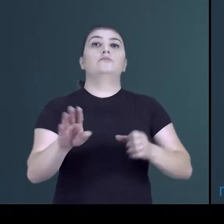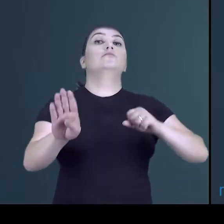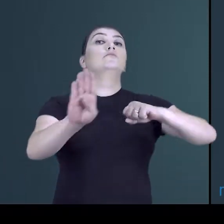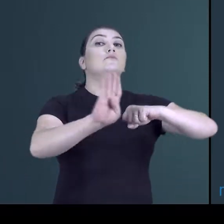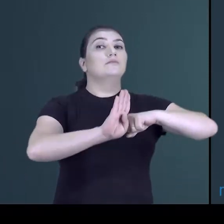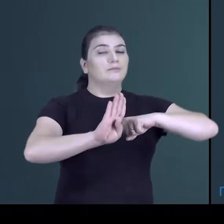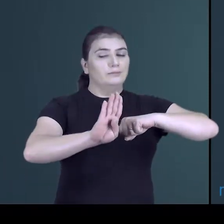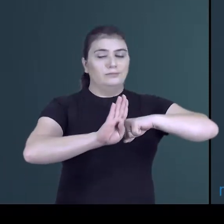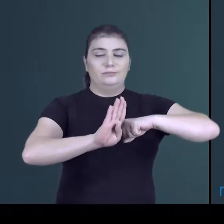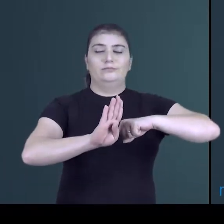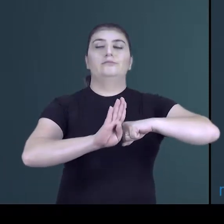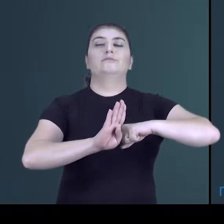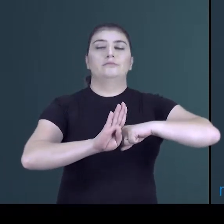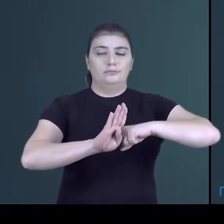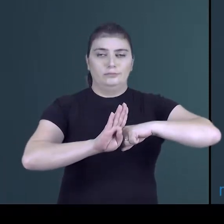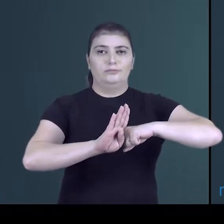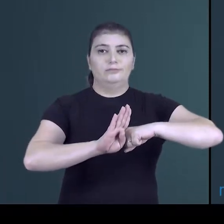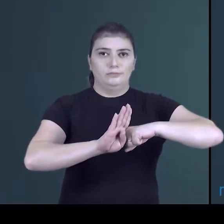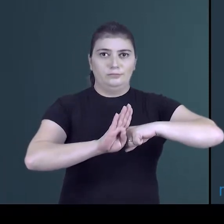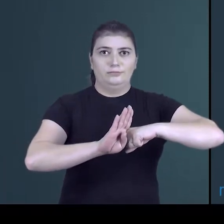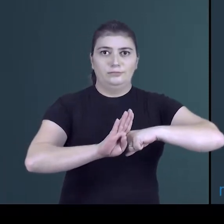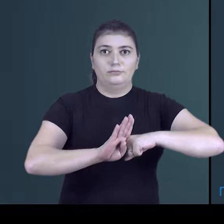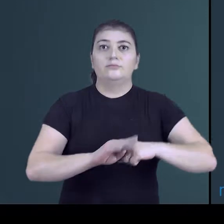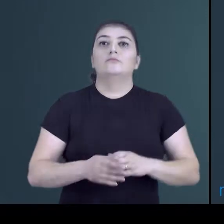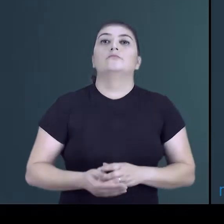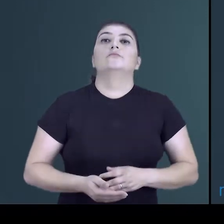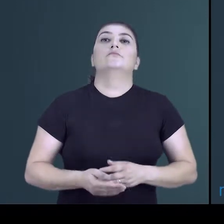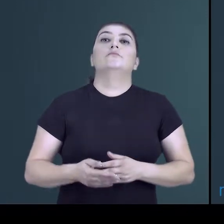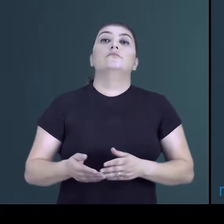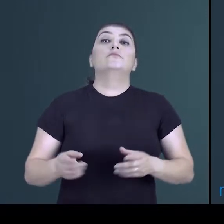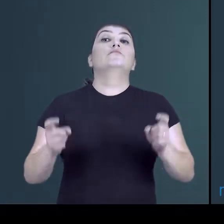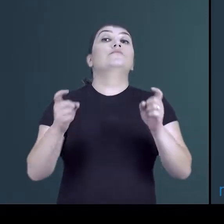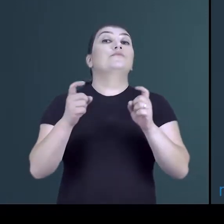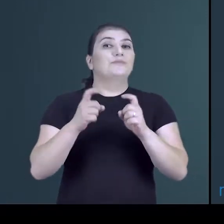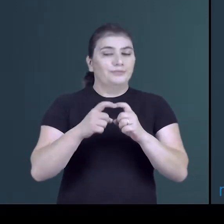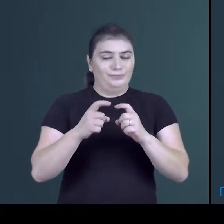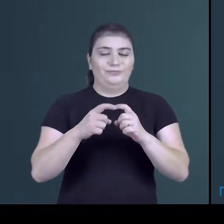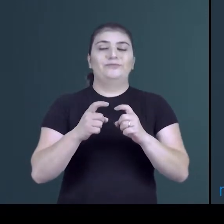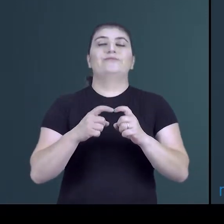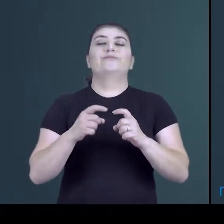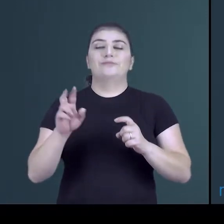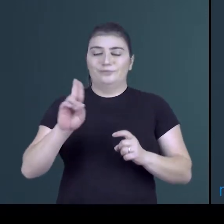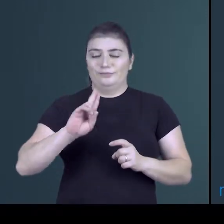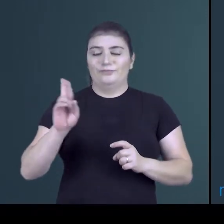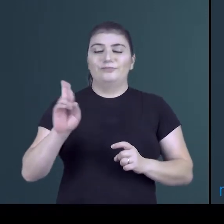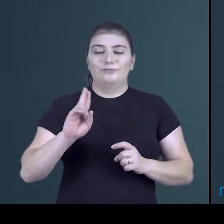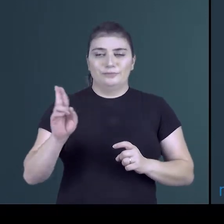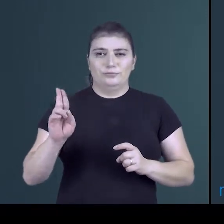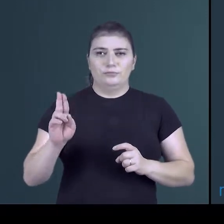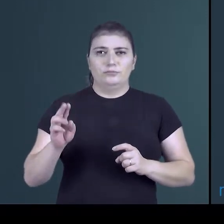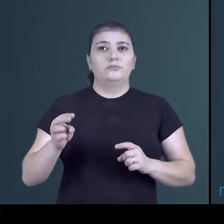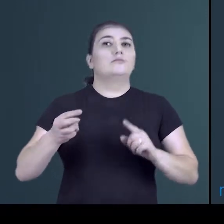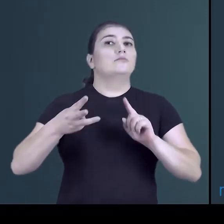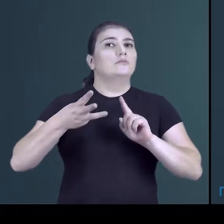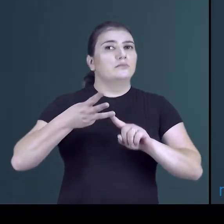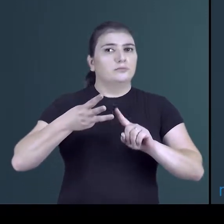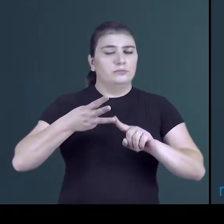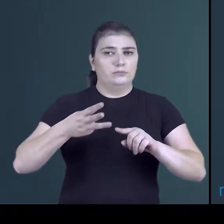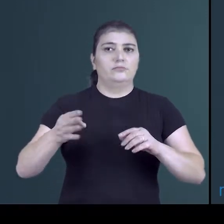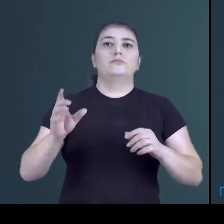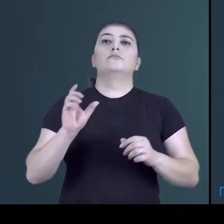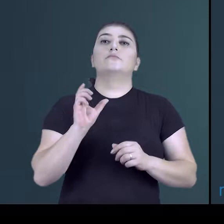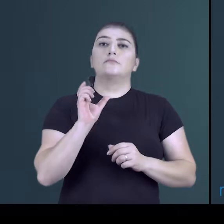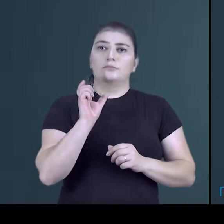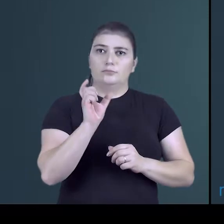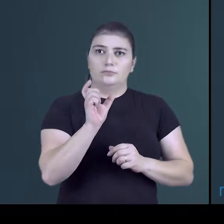nome, com o substantivo, então destaca-se o quê? A concordância nominal. A terceira